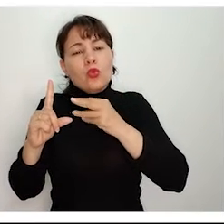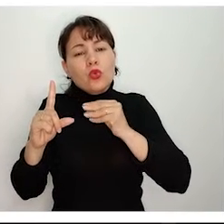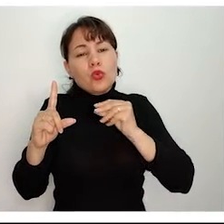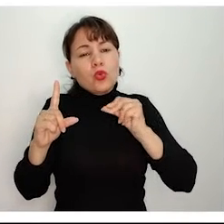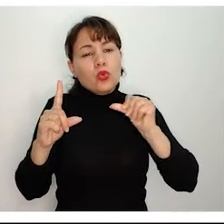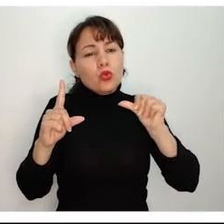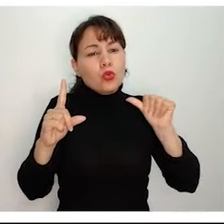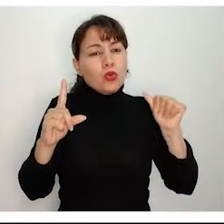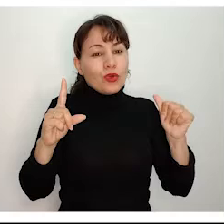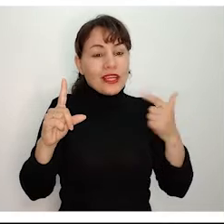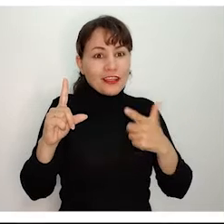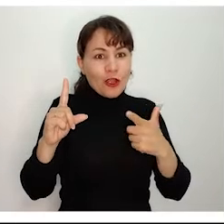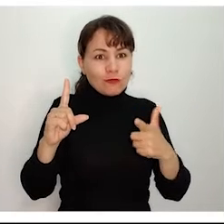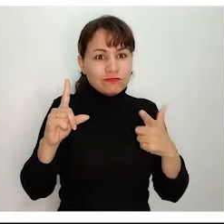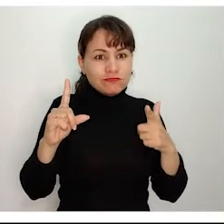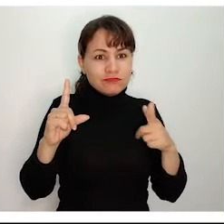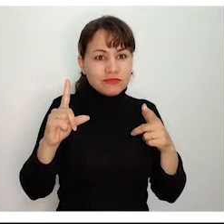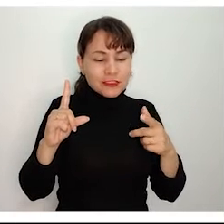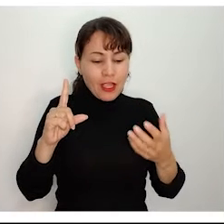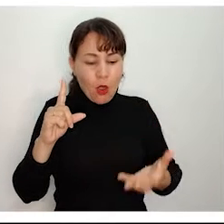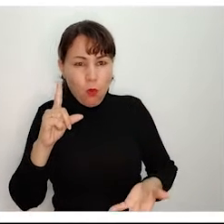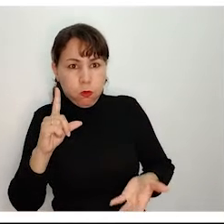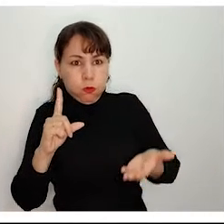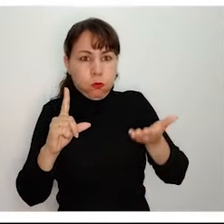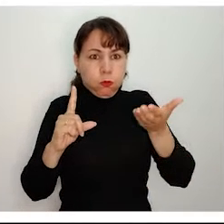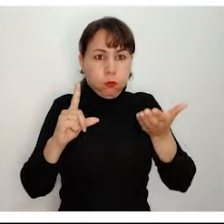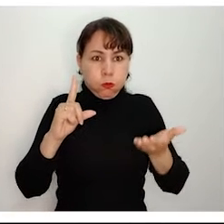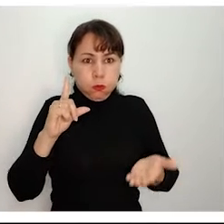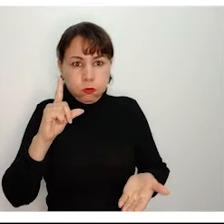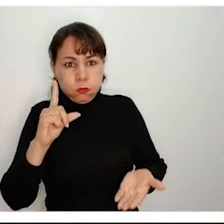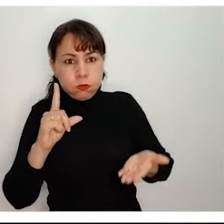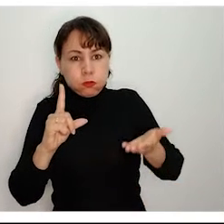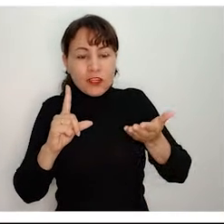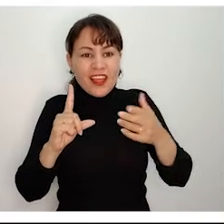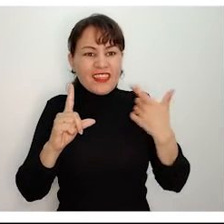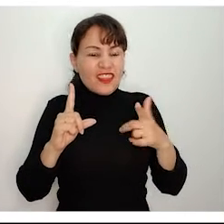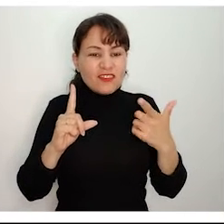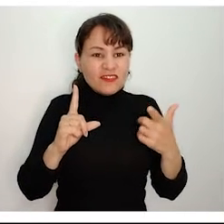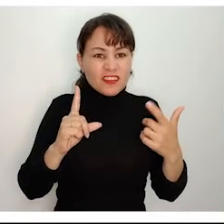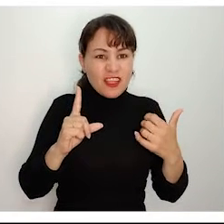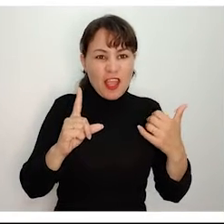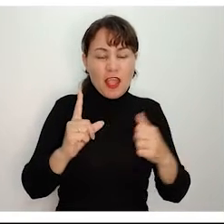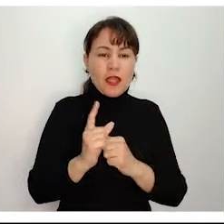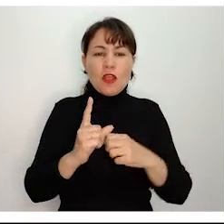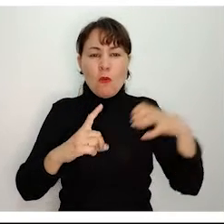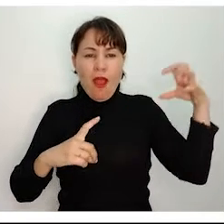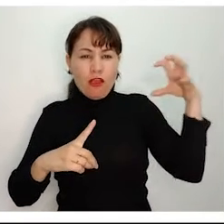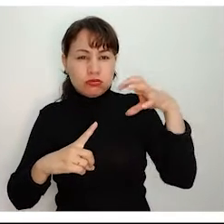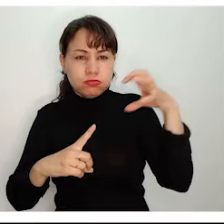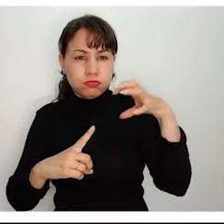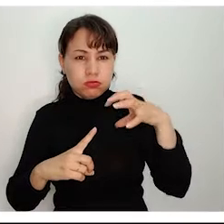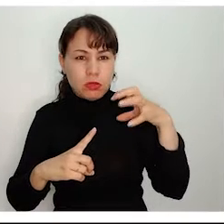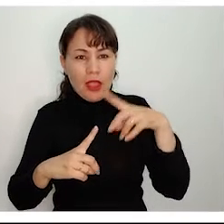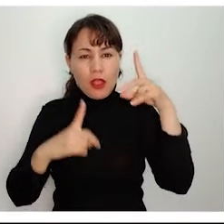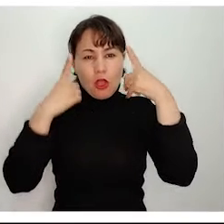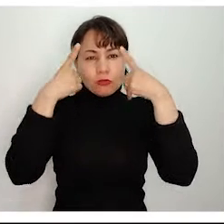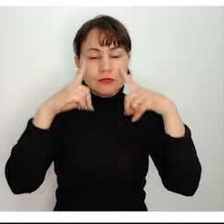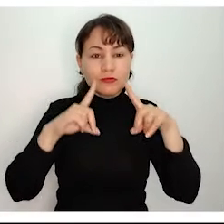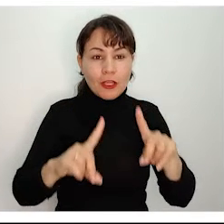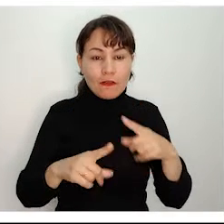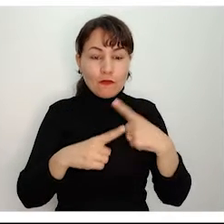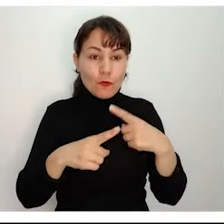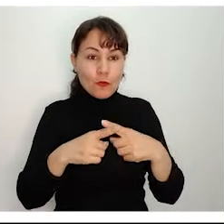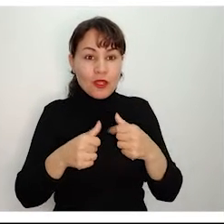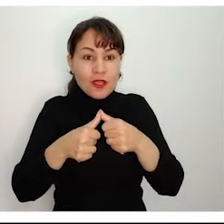abafada, suavizada, não existe ainda a força da gravidade, não tem nenhuma ameaça, nenhum